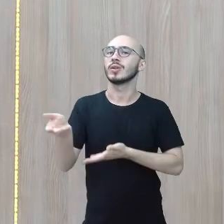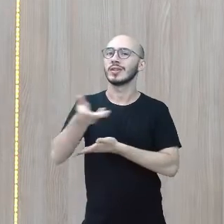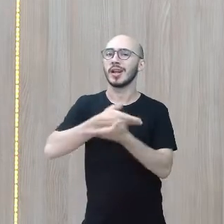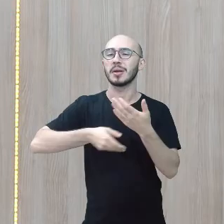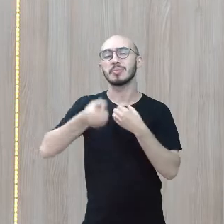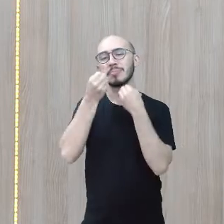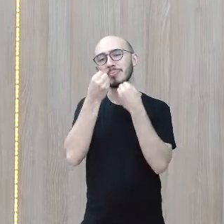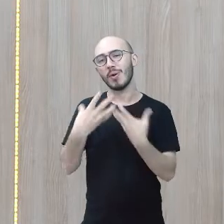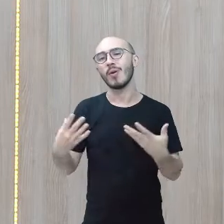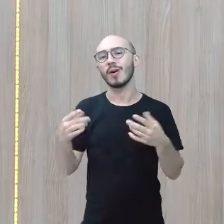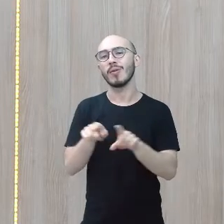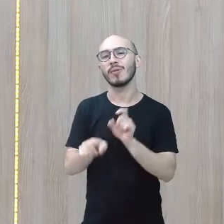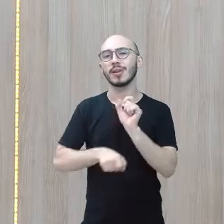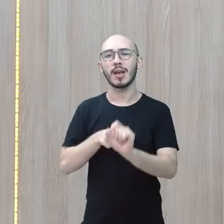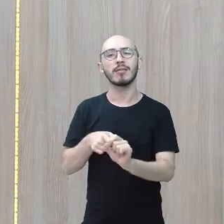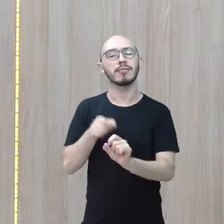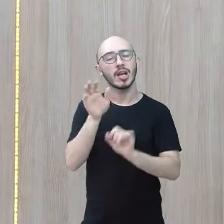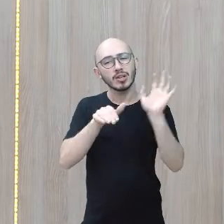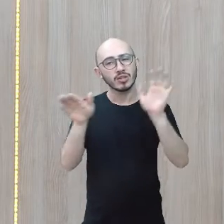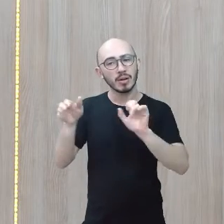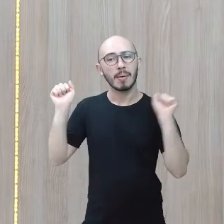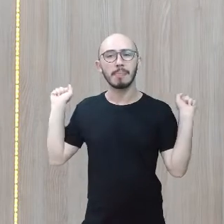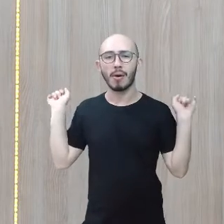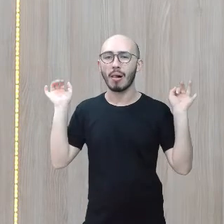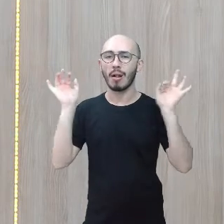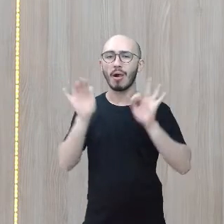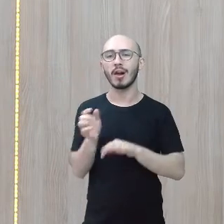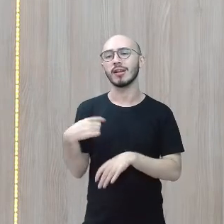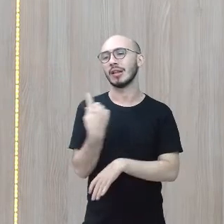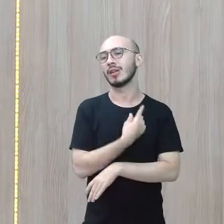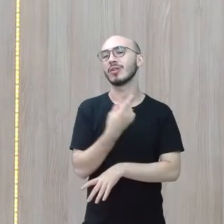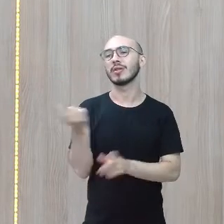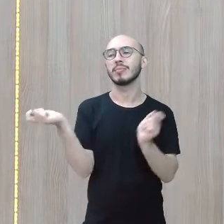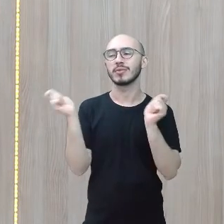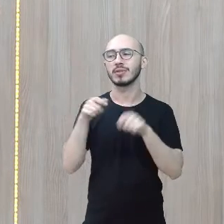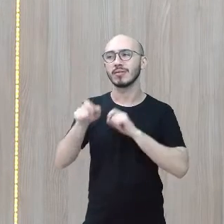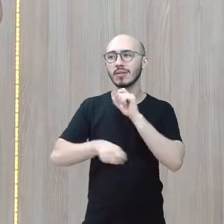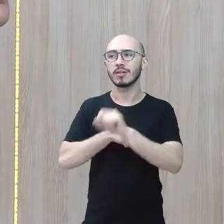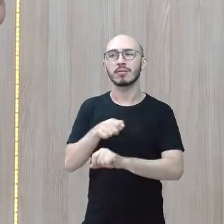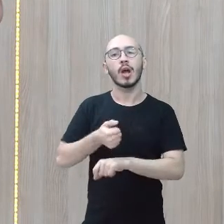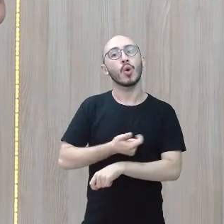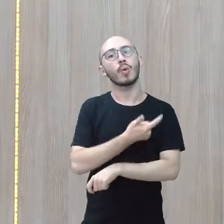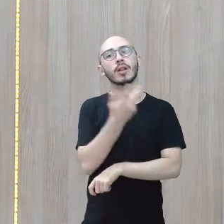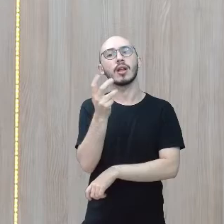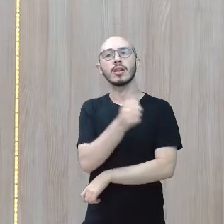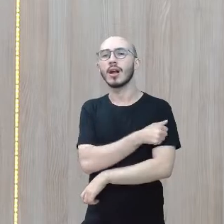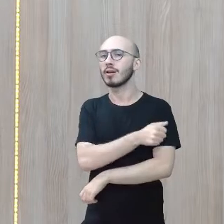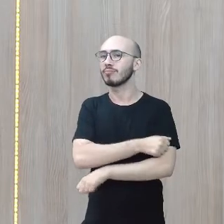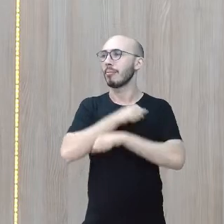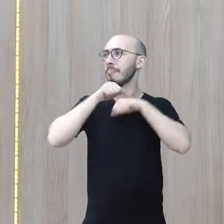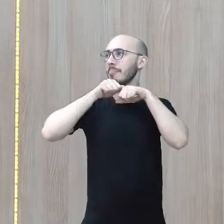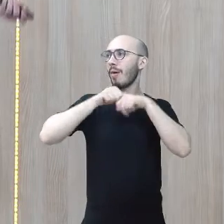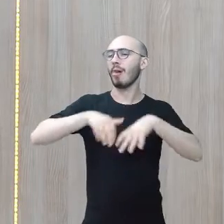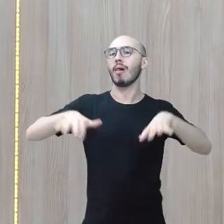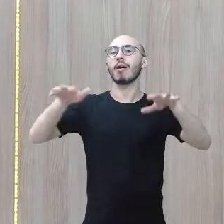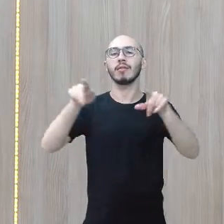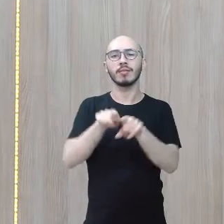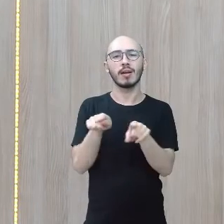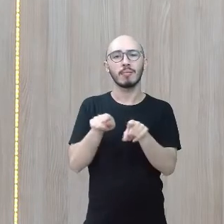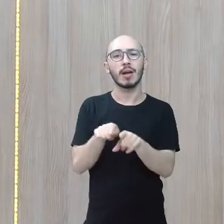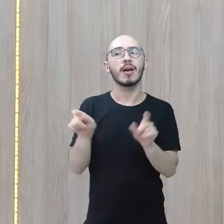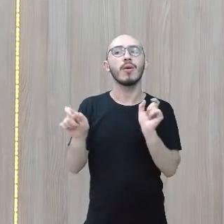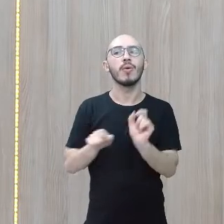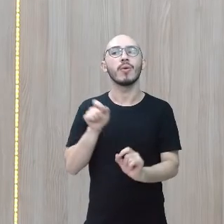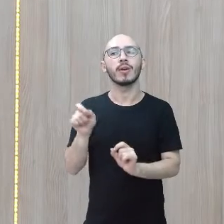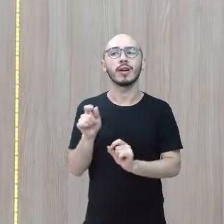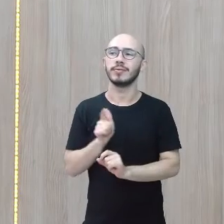boa e a gente sempre quer que chegue mais para que a gente consiga atingir a maior quantidade de alunos aqui na rede, tá certo? E para isso